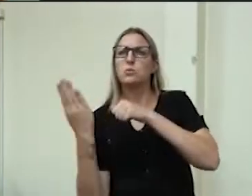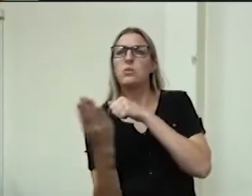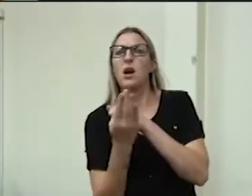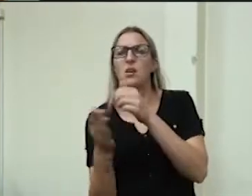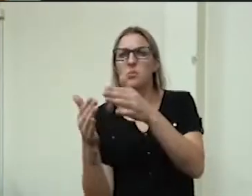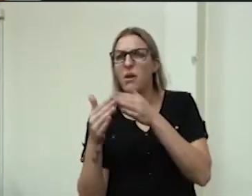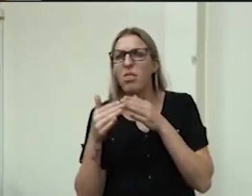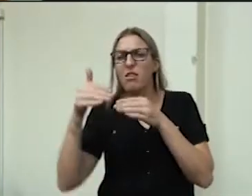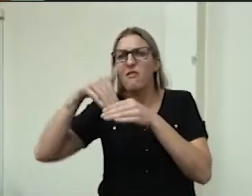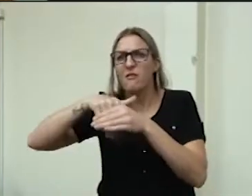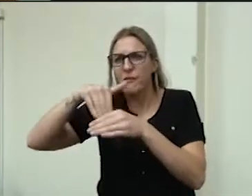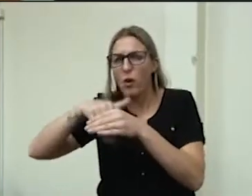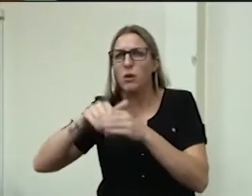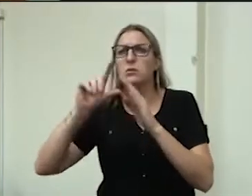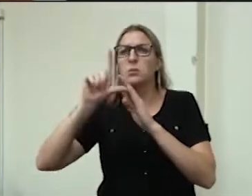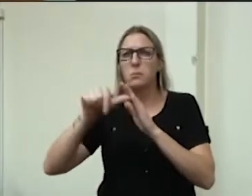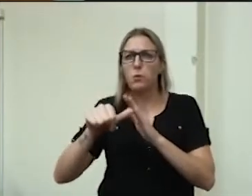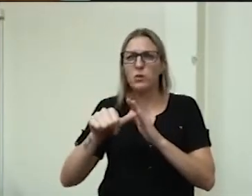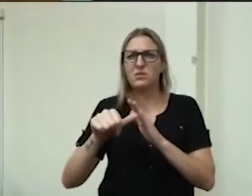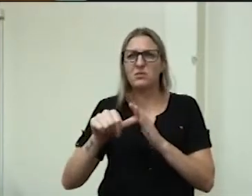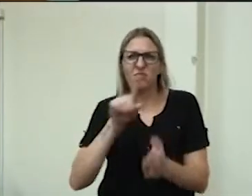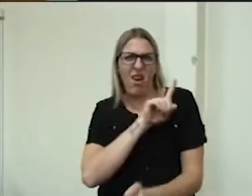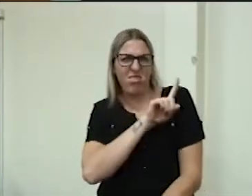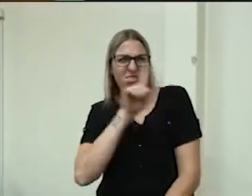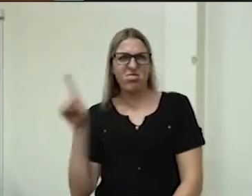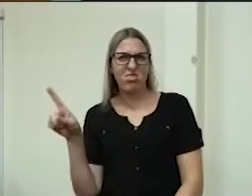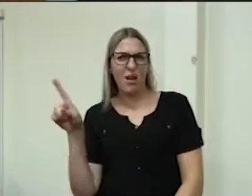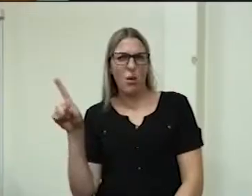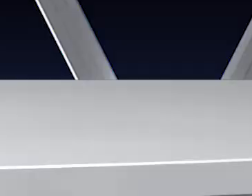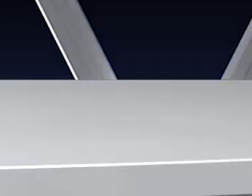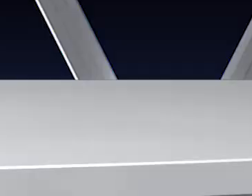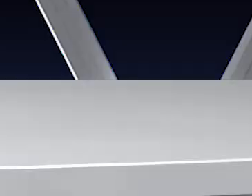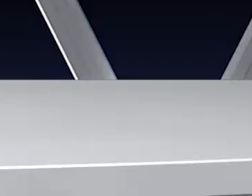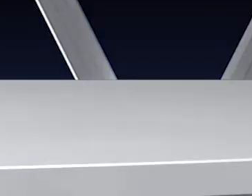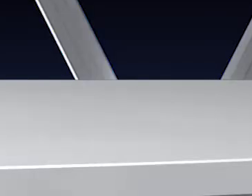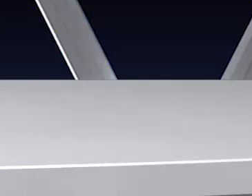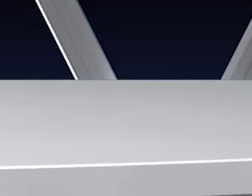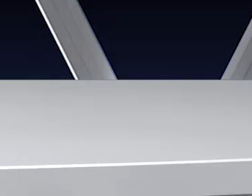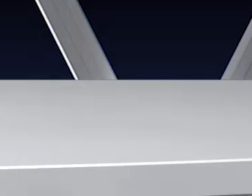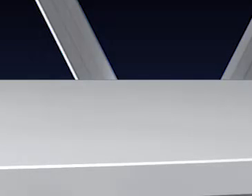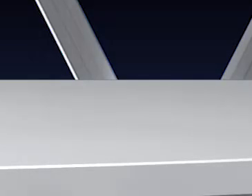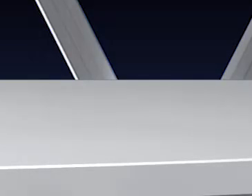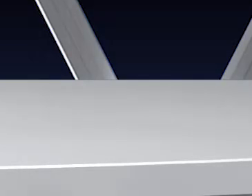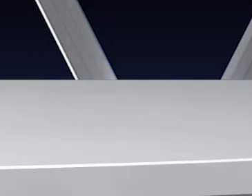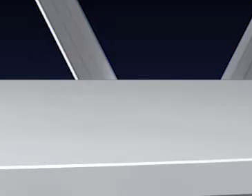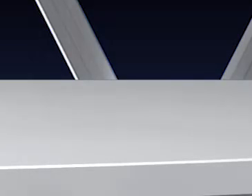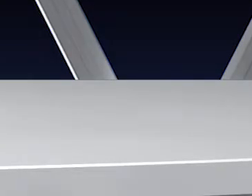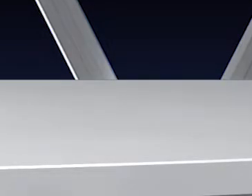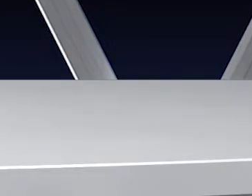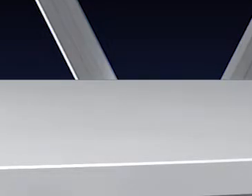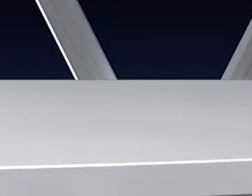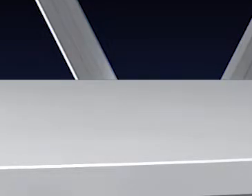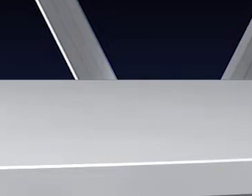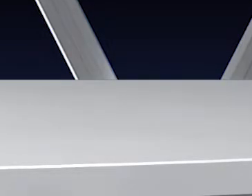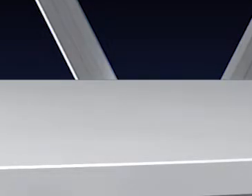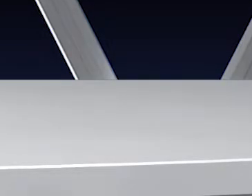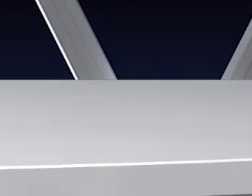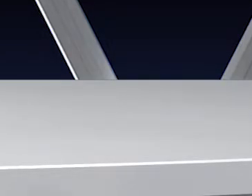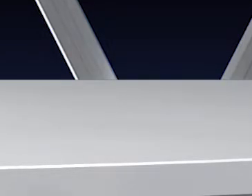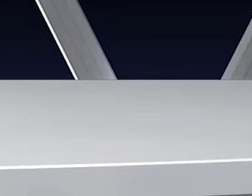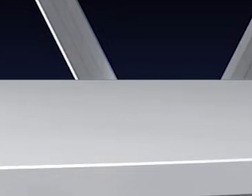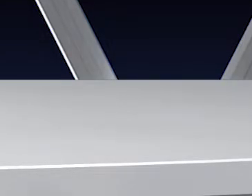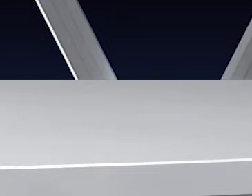à água ou à luz, né? Vamos e vemos, senhores vereadores. O projeto de lei executivo número